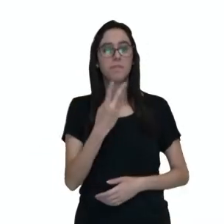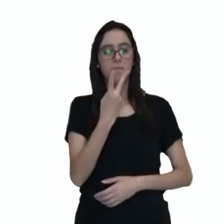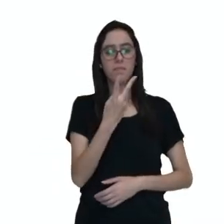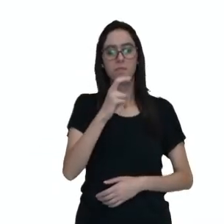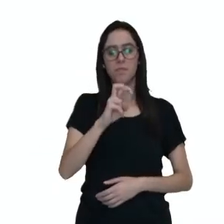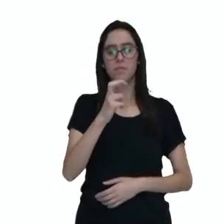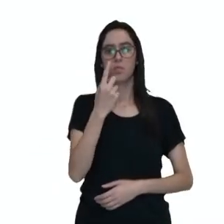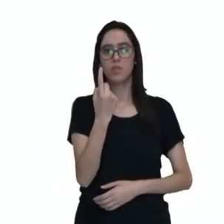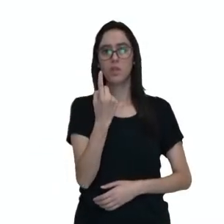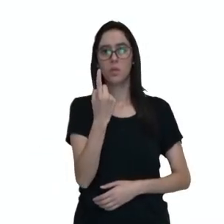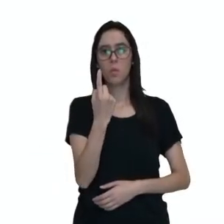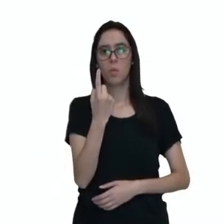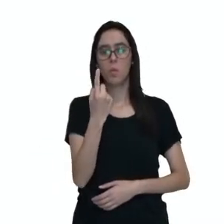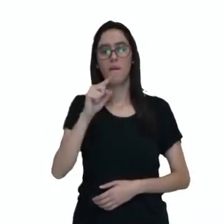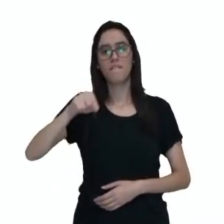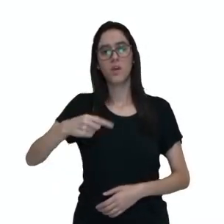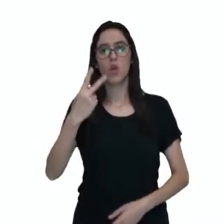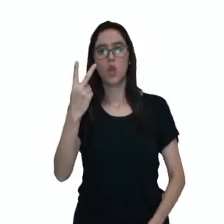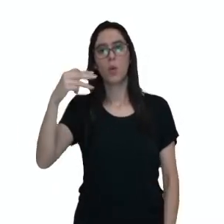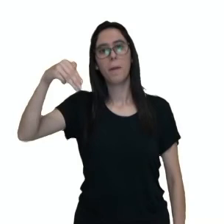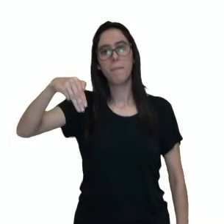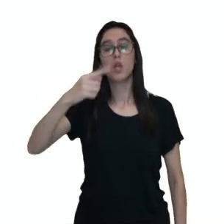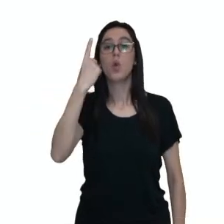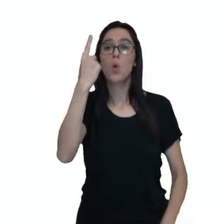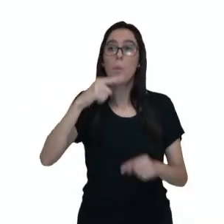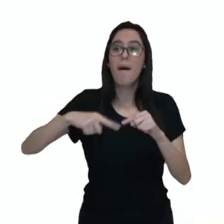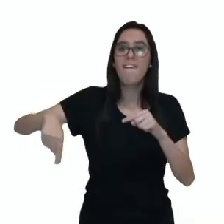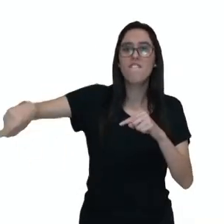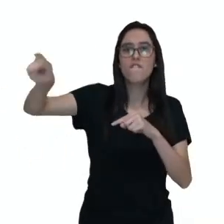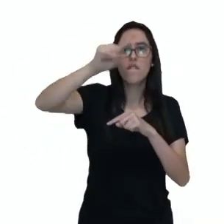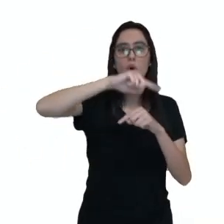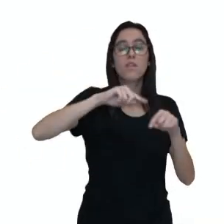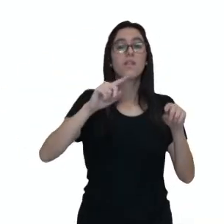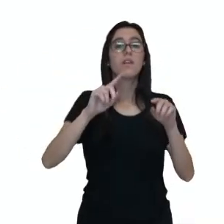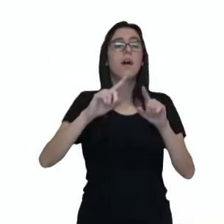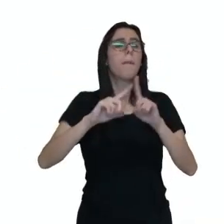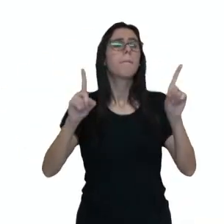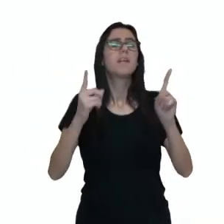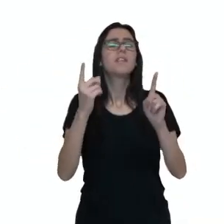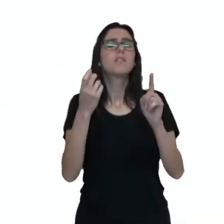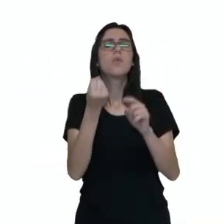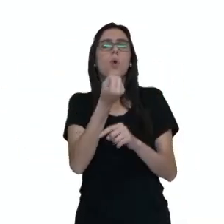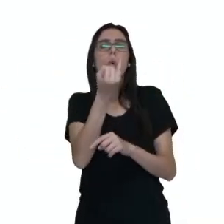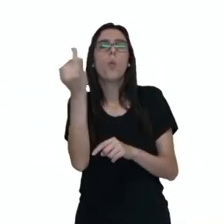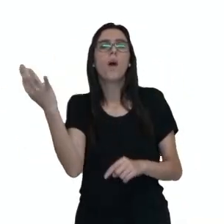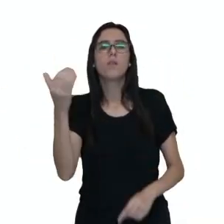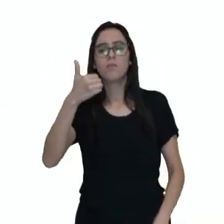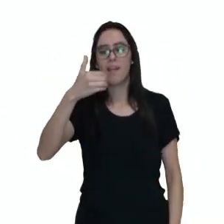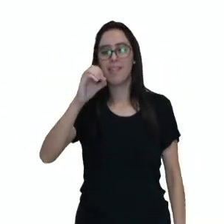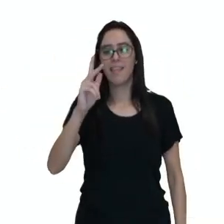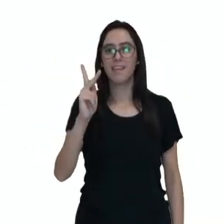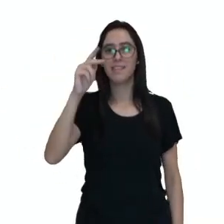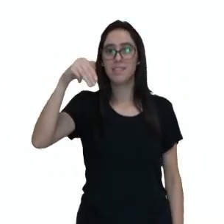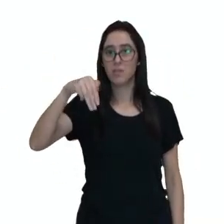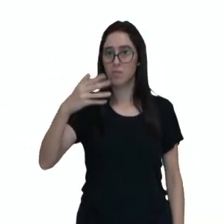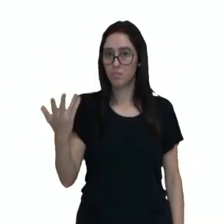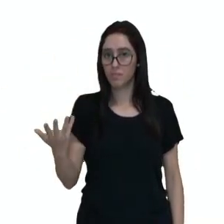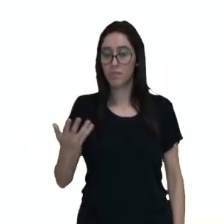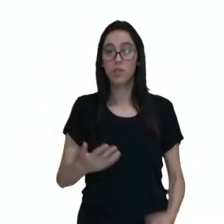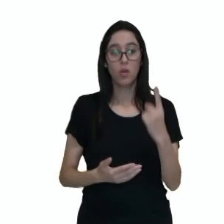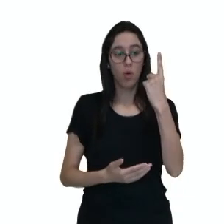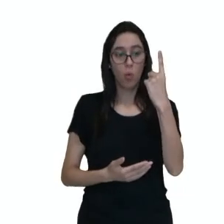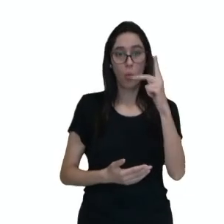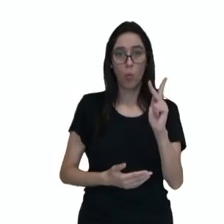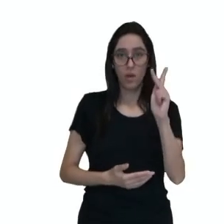251,2 metros o comprimento de uma volta, mas ele quer andar 10 quilômetros. Então aqui eu preciso lembrar que 1 quilômetro são 1000